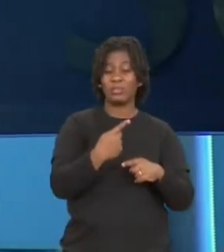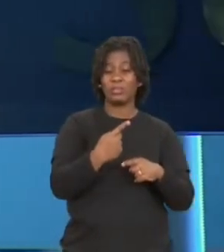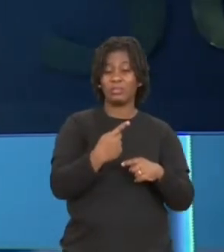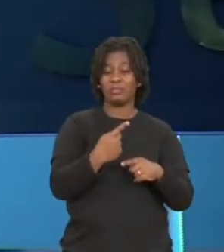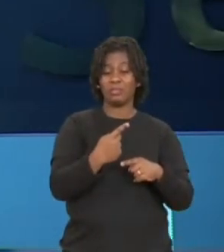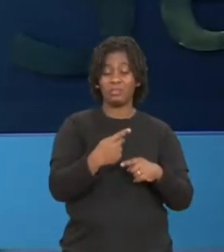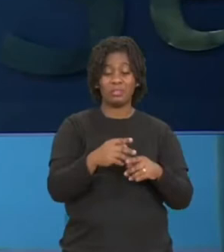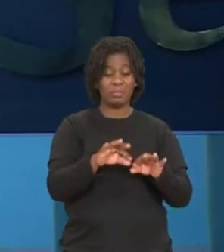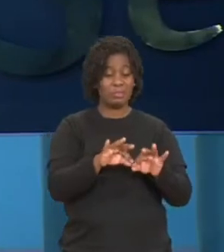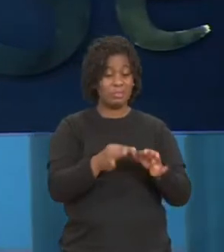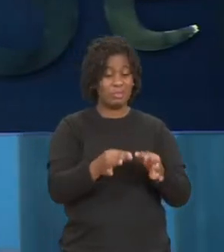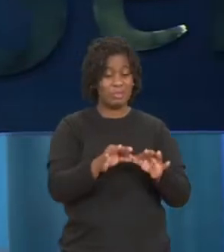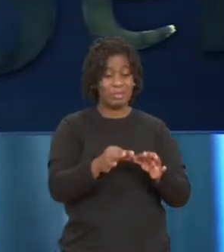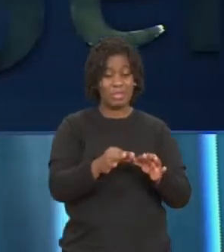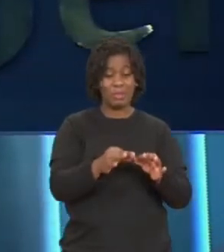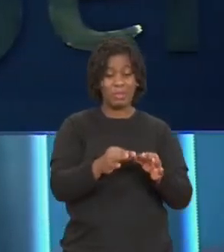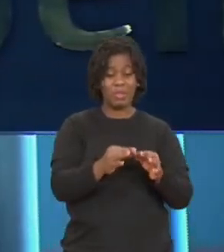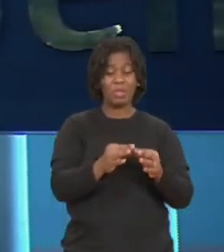Somos barro.